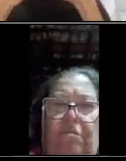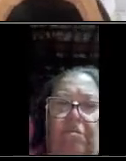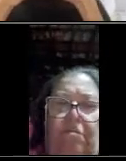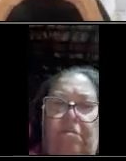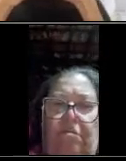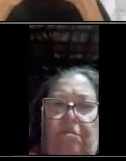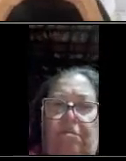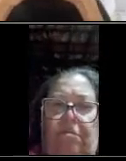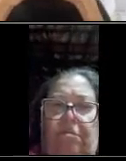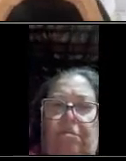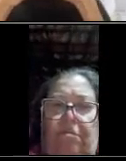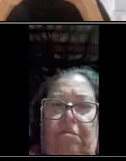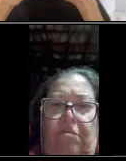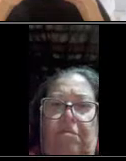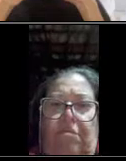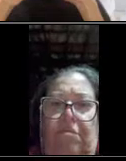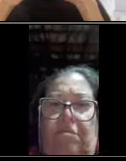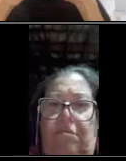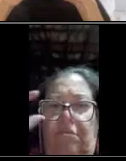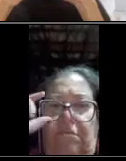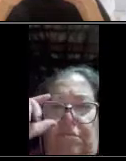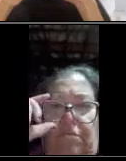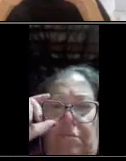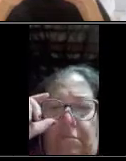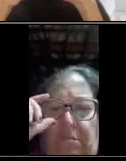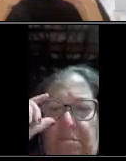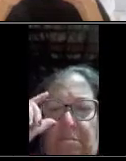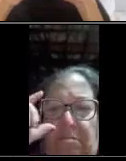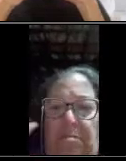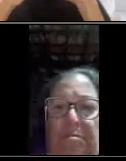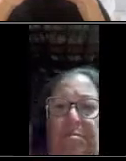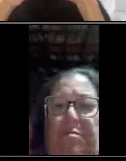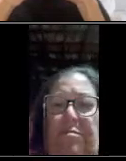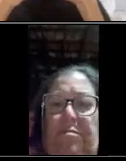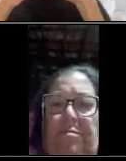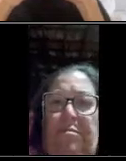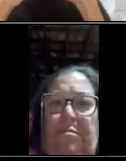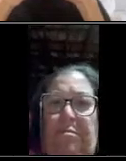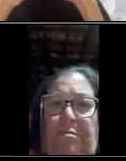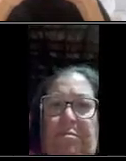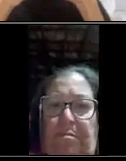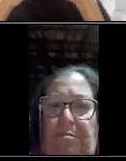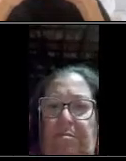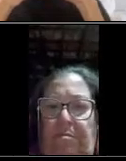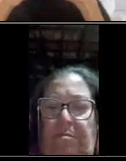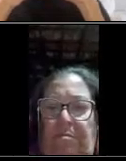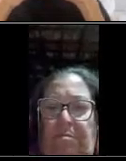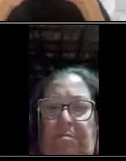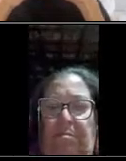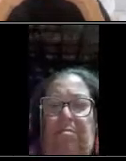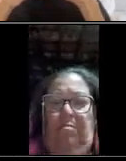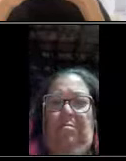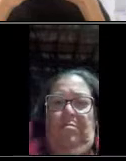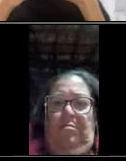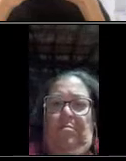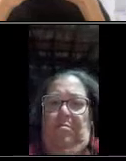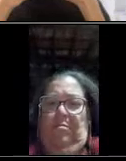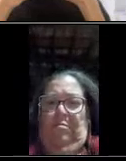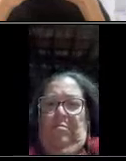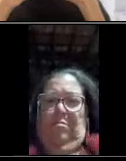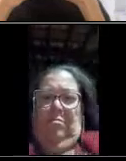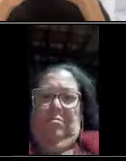na minha barriga se mexia muito mais do que esse outro que não tem, né? Mostrando o